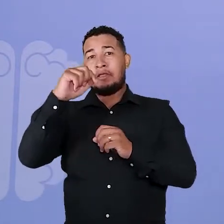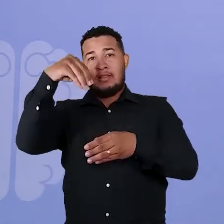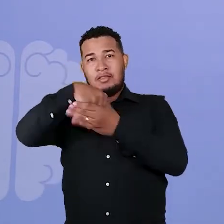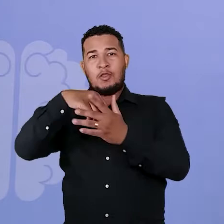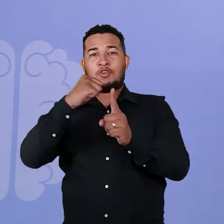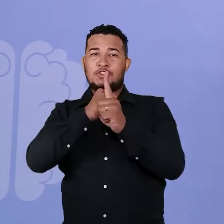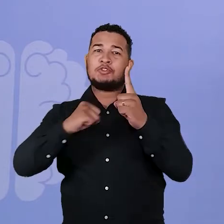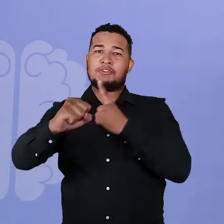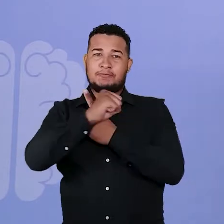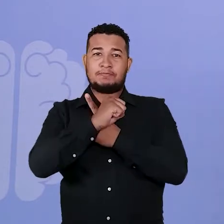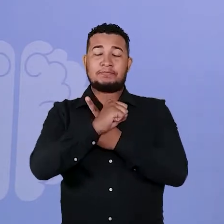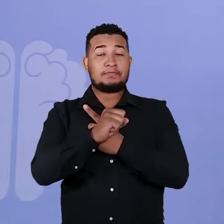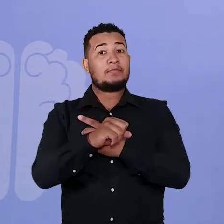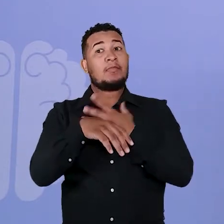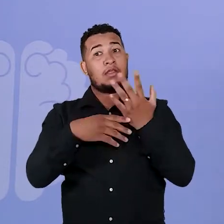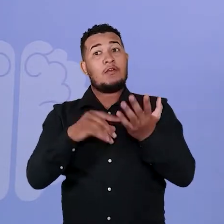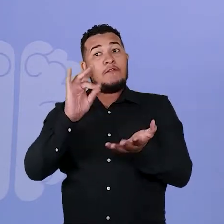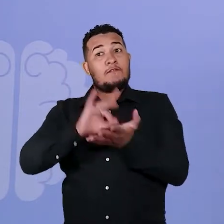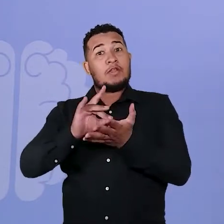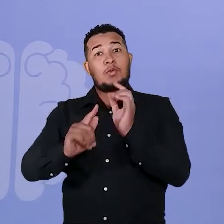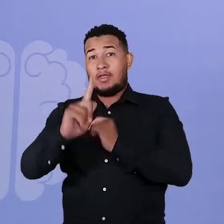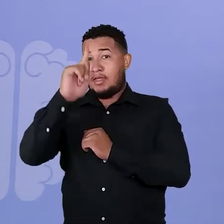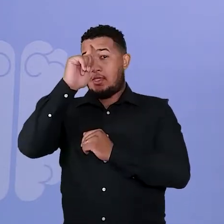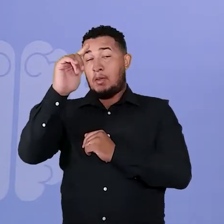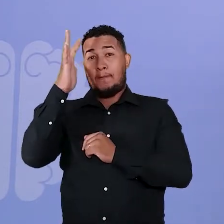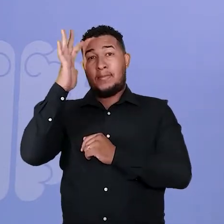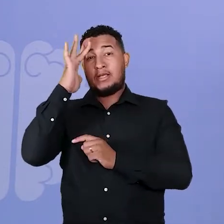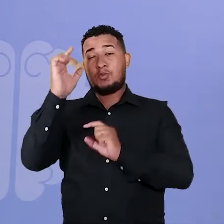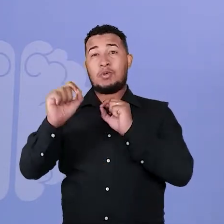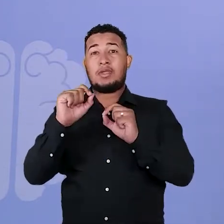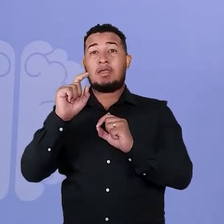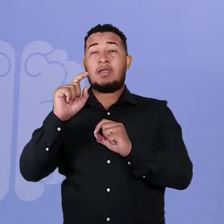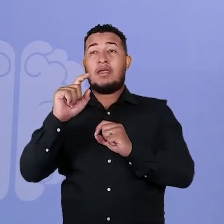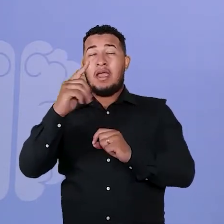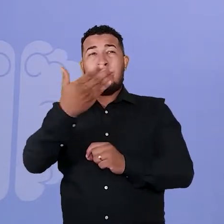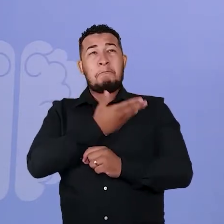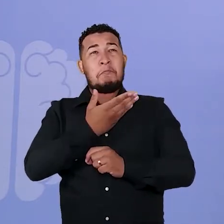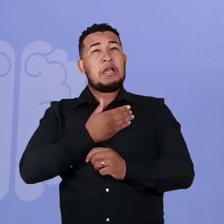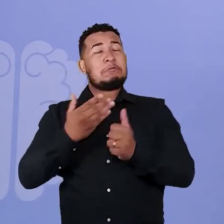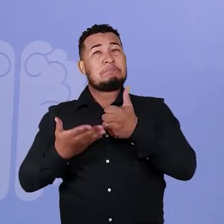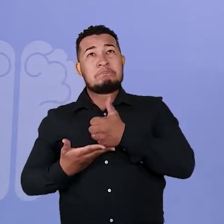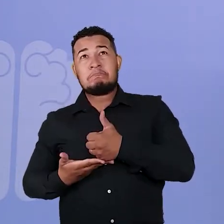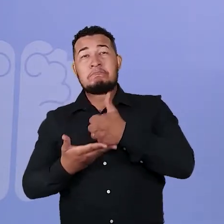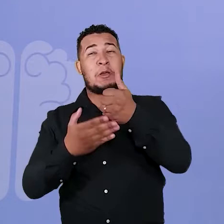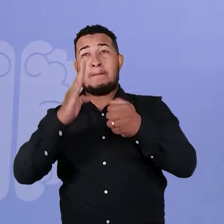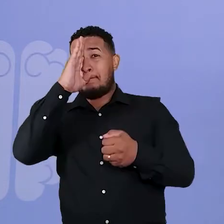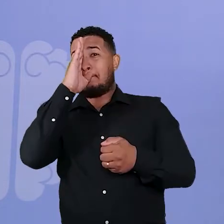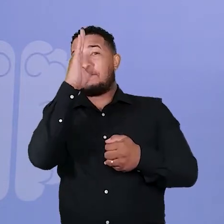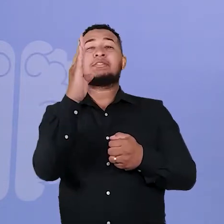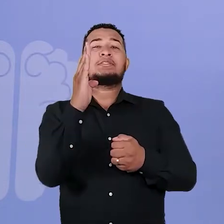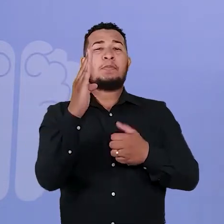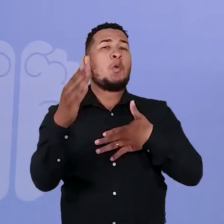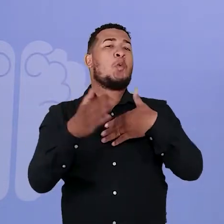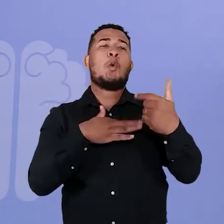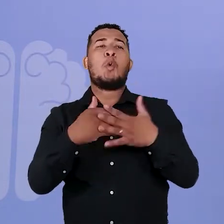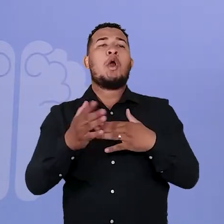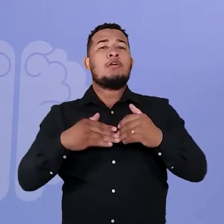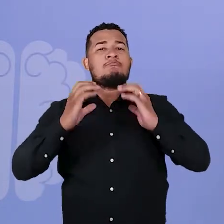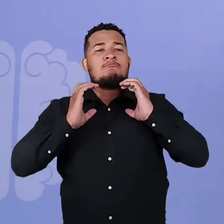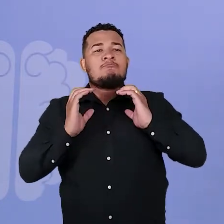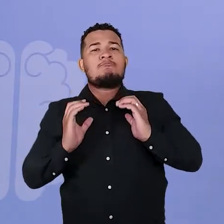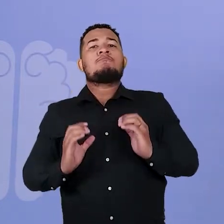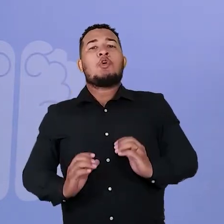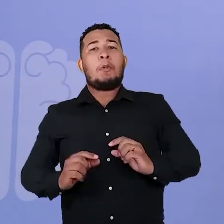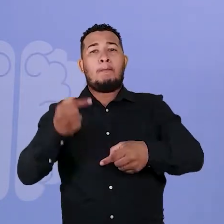termos de sociedade. Na real, o grego entende que a amizade é o fundamento de todo e